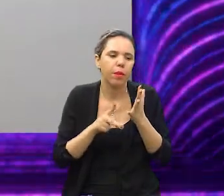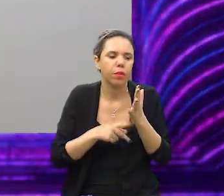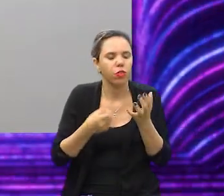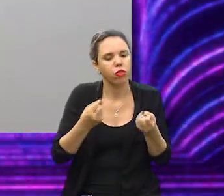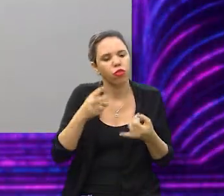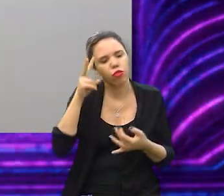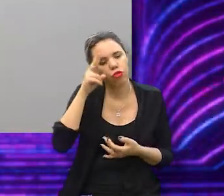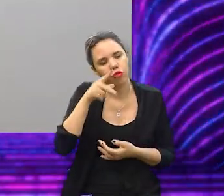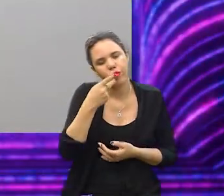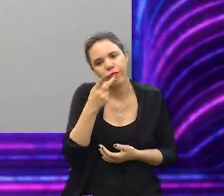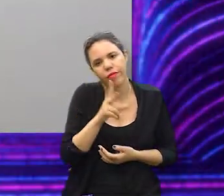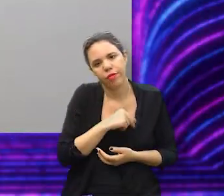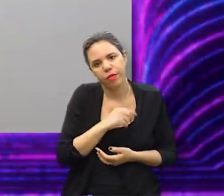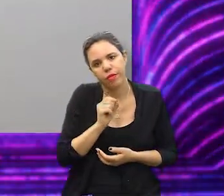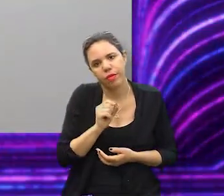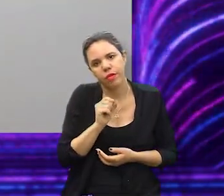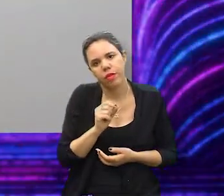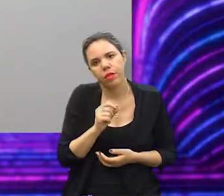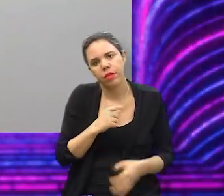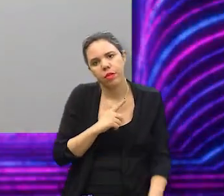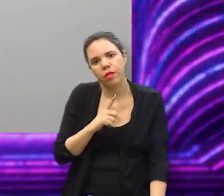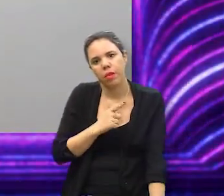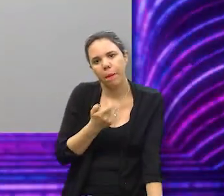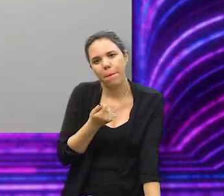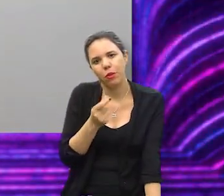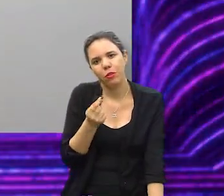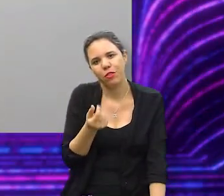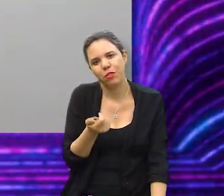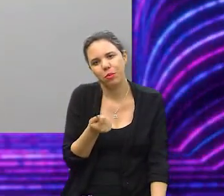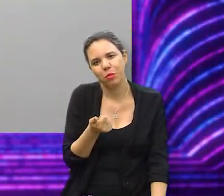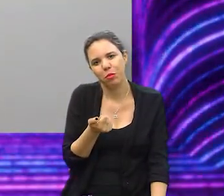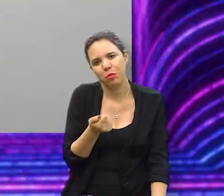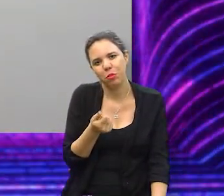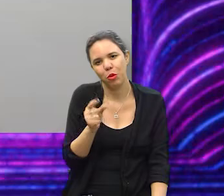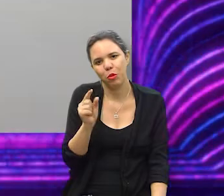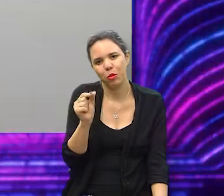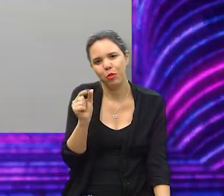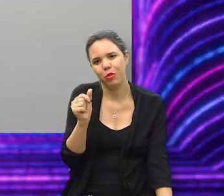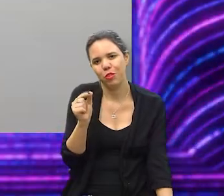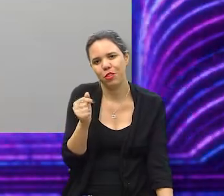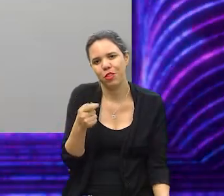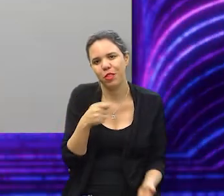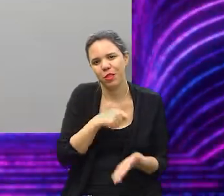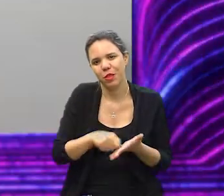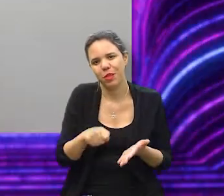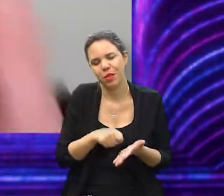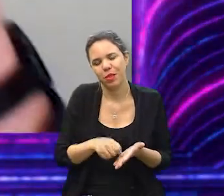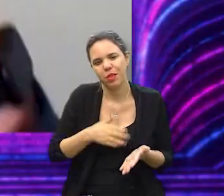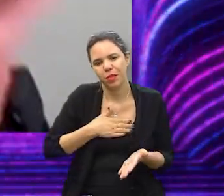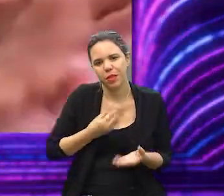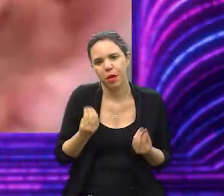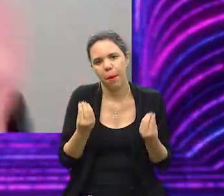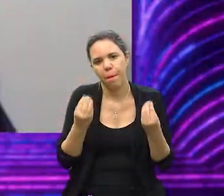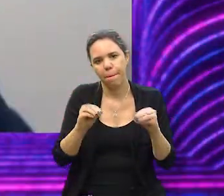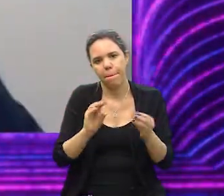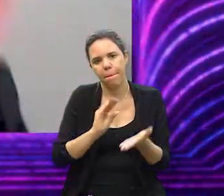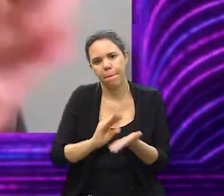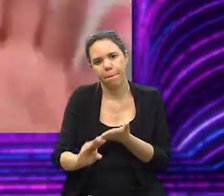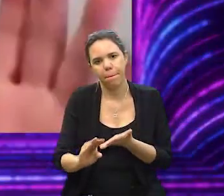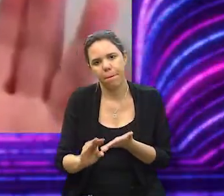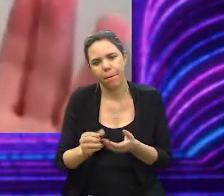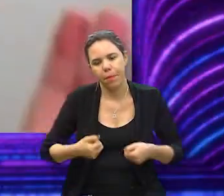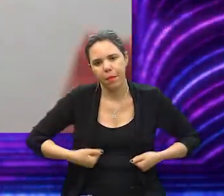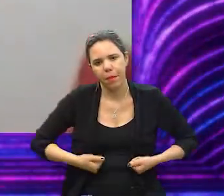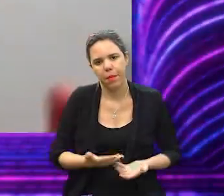história. Eu falei, sabe o que é, Maurício? É que tinha pouco dinheiro para escrever, né? Eu coloquei um budget ali e falei, eu vou